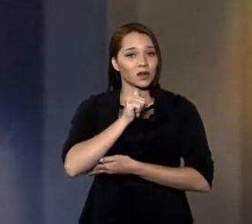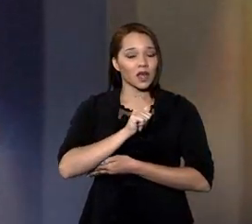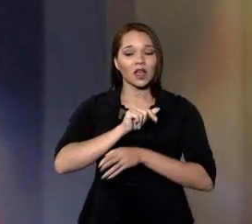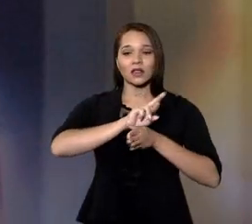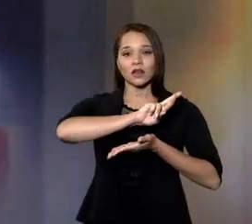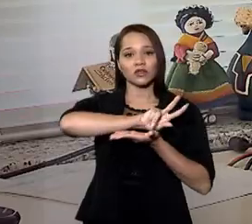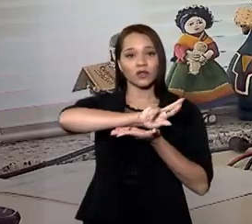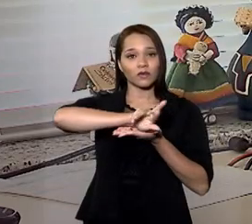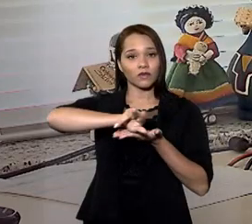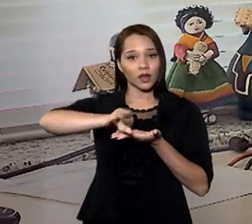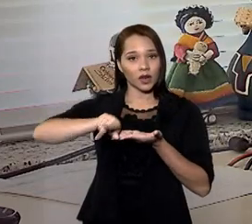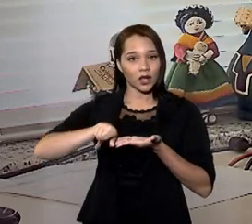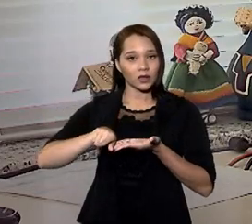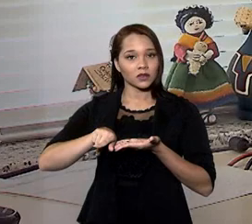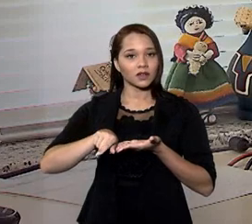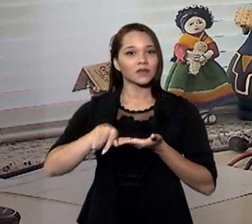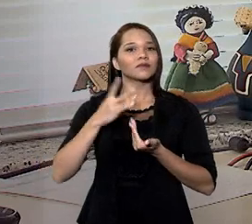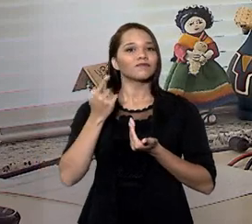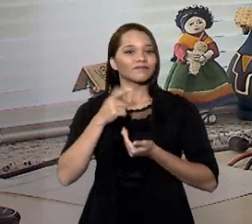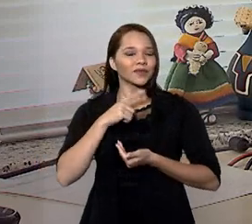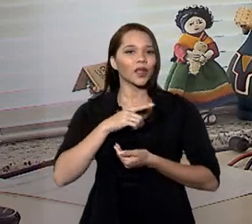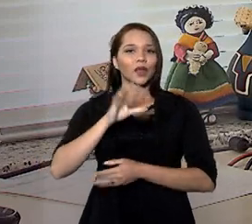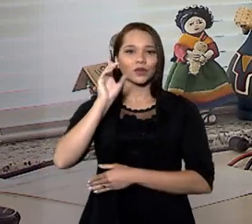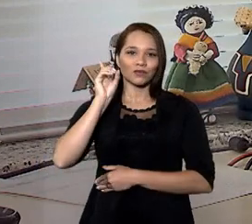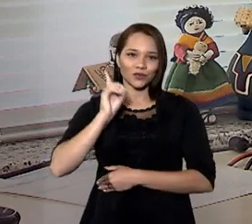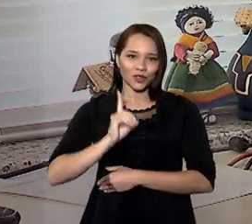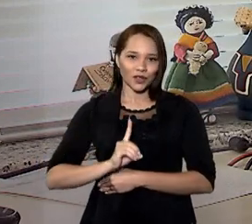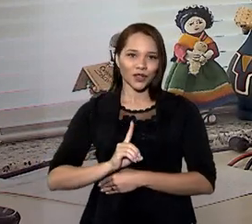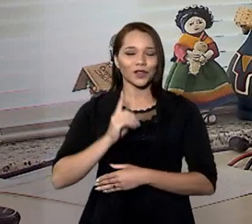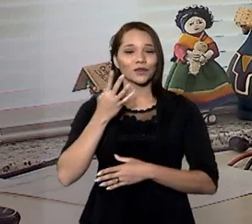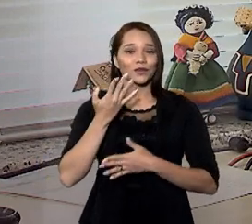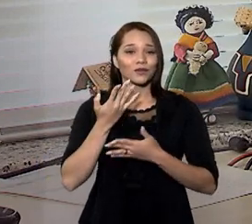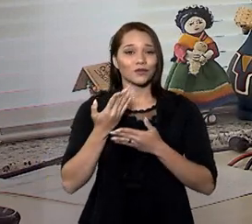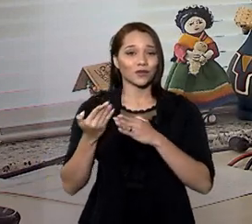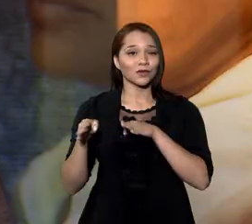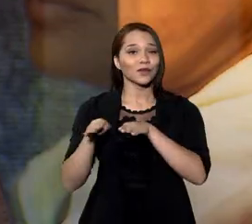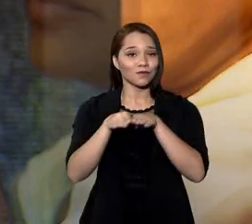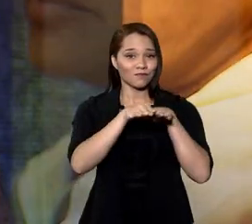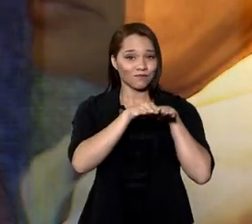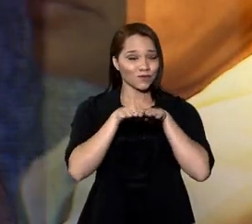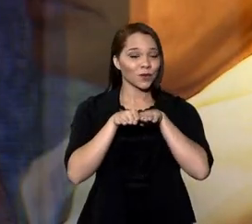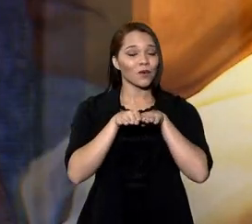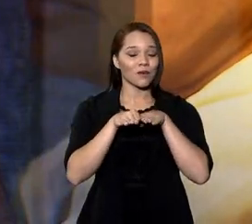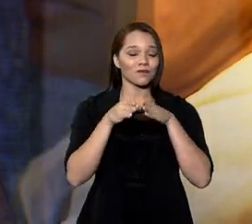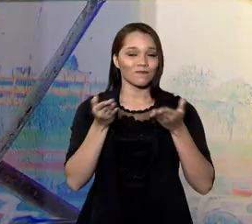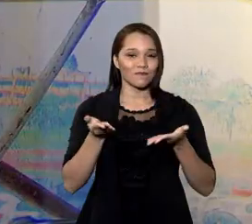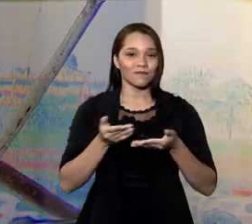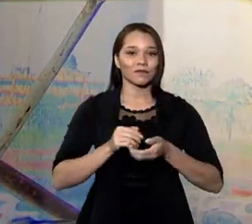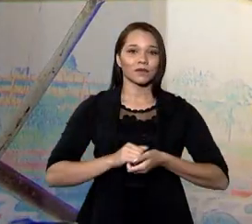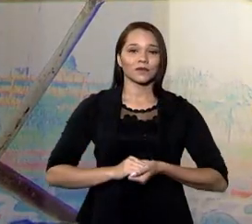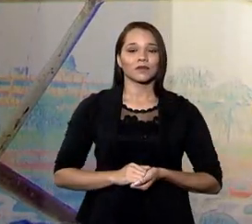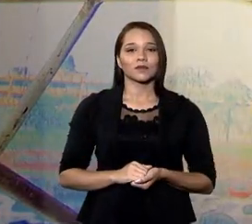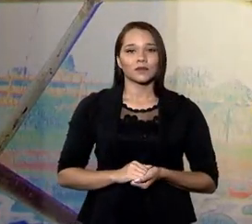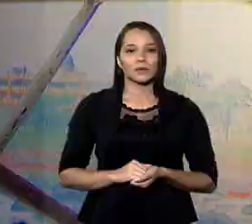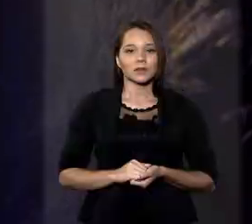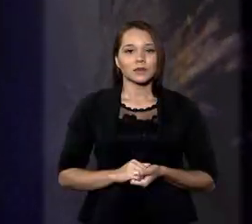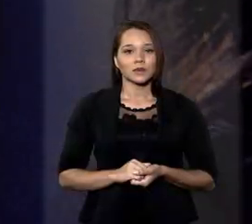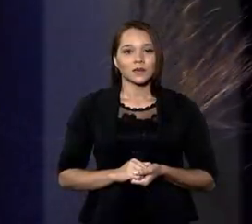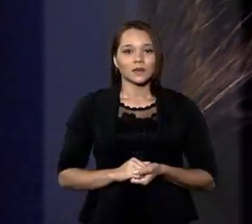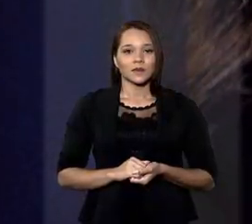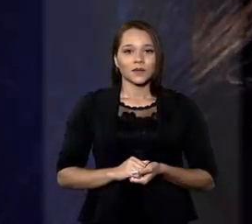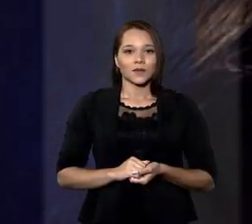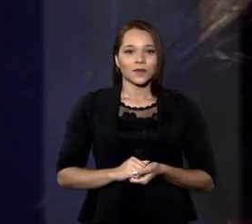diversidade goze em dos direitos de uma forma igual a